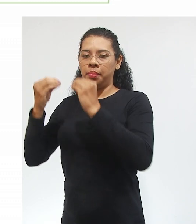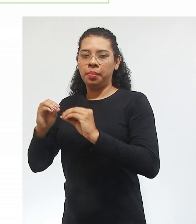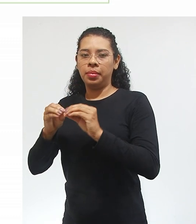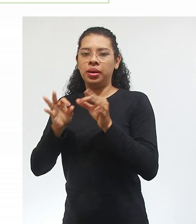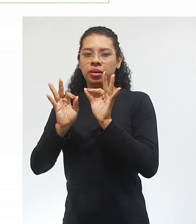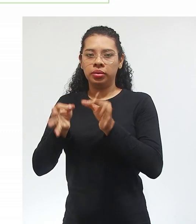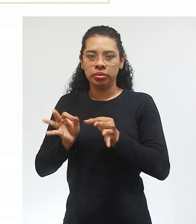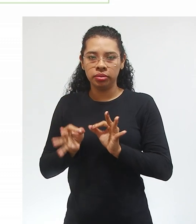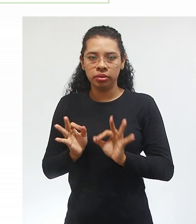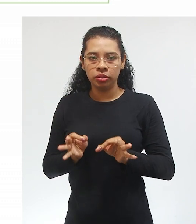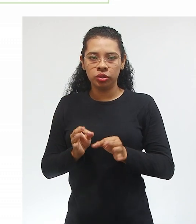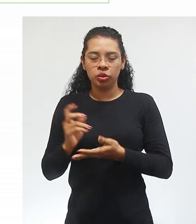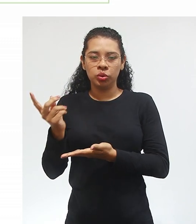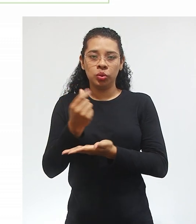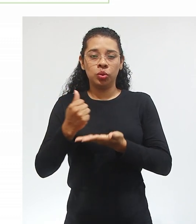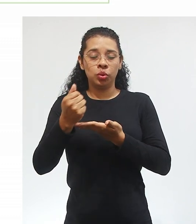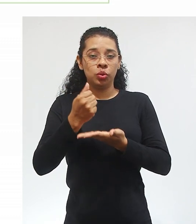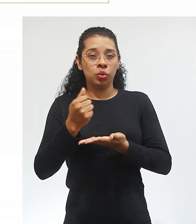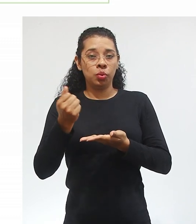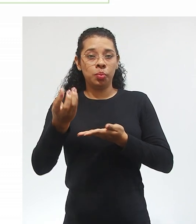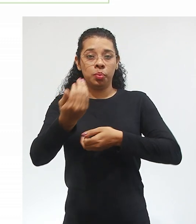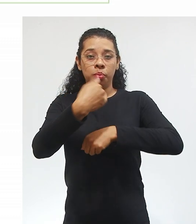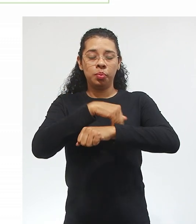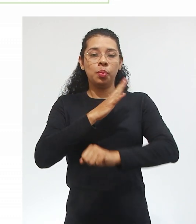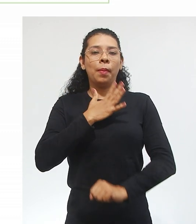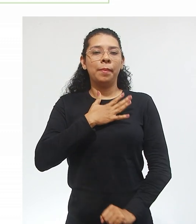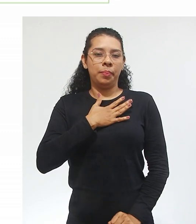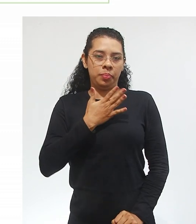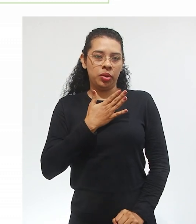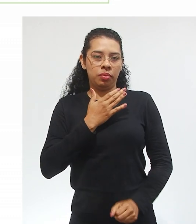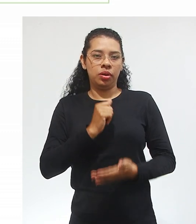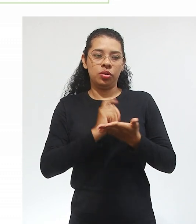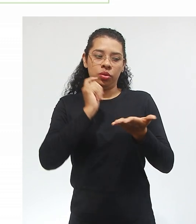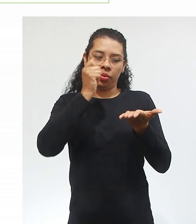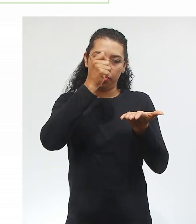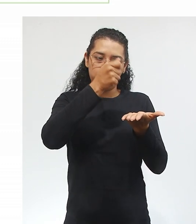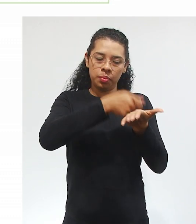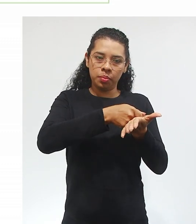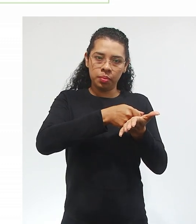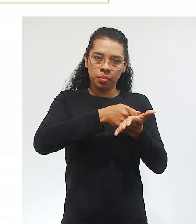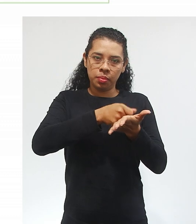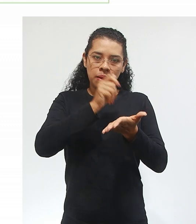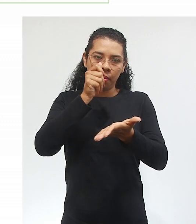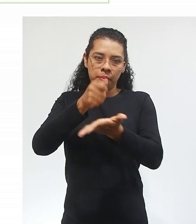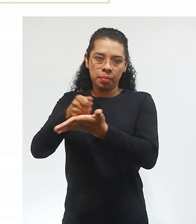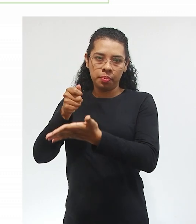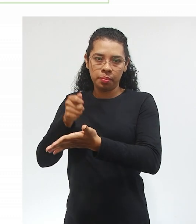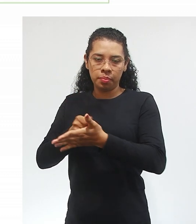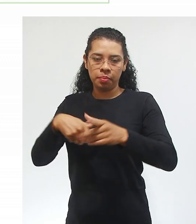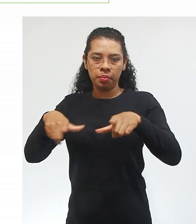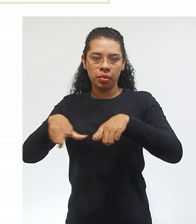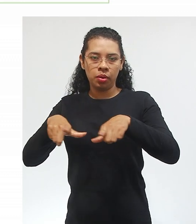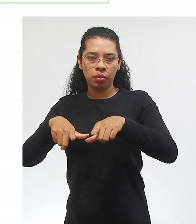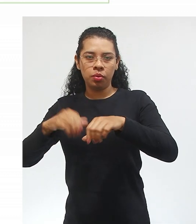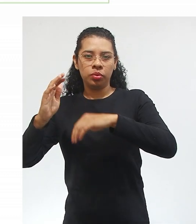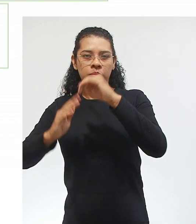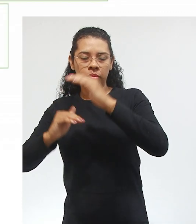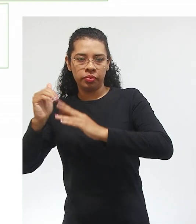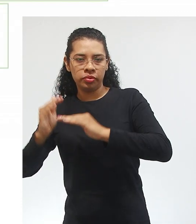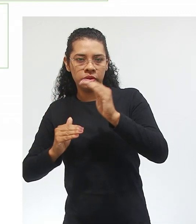Então, vou dar baixa lá no caixa por meio do crédito no valor de 1.500.